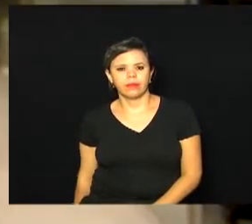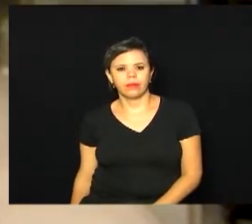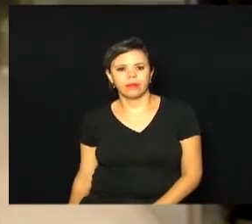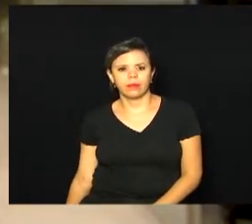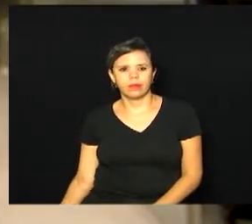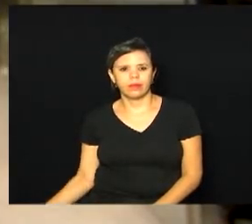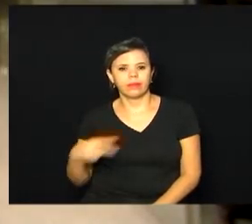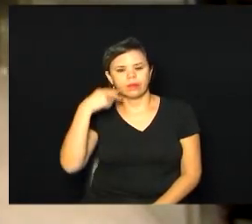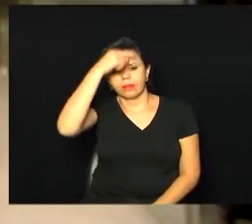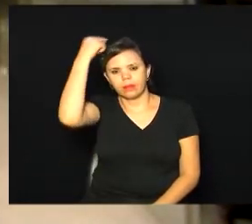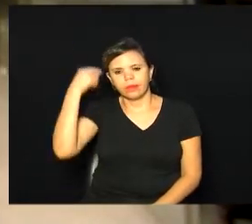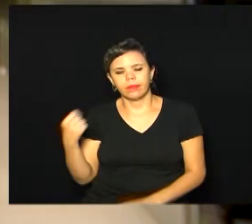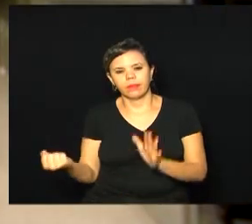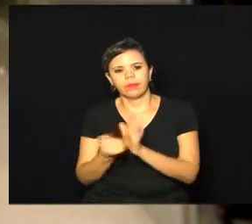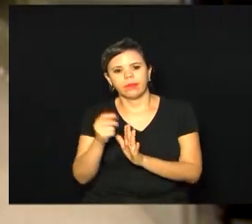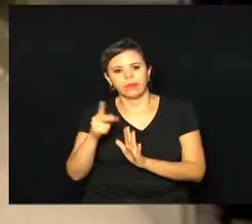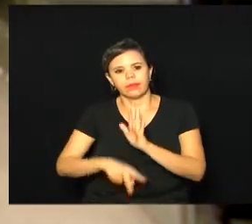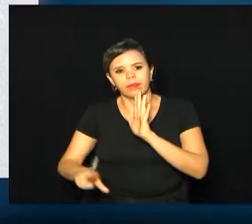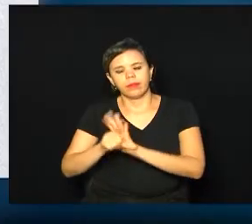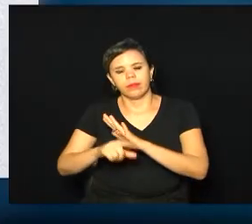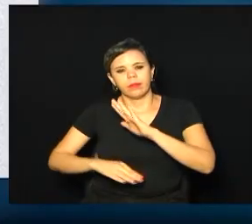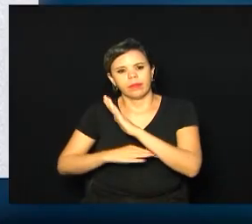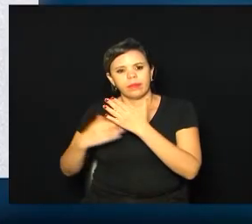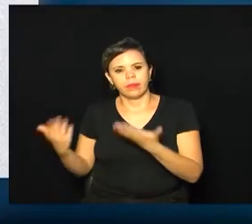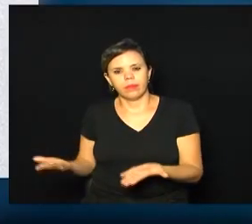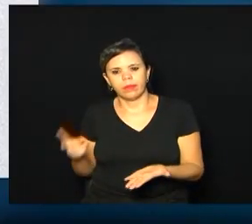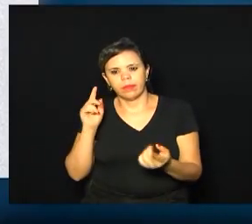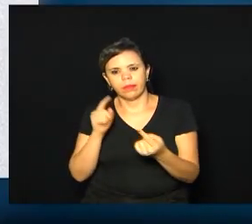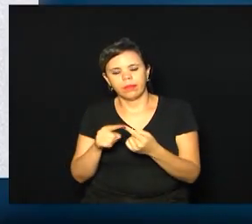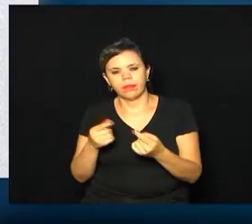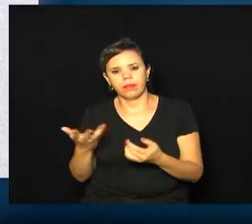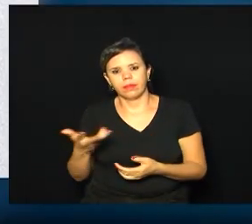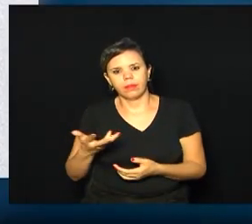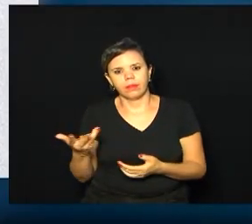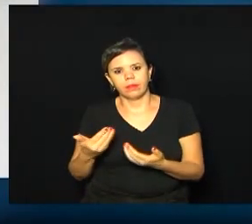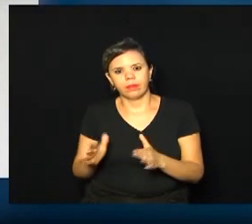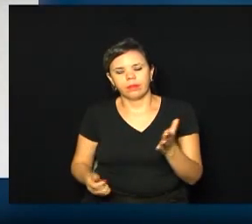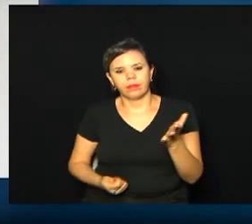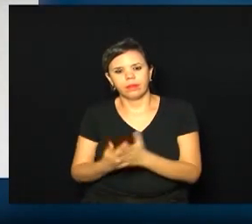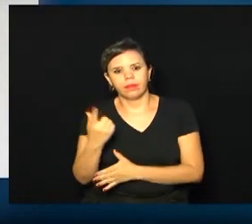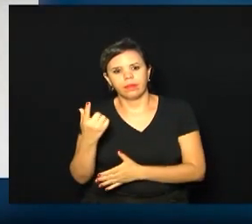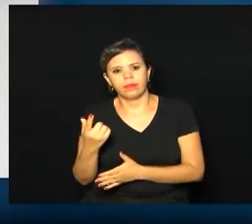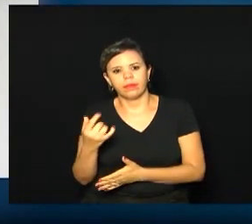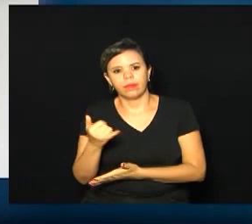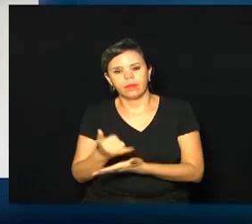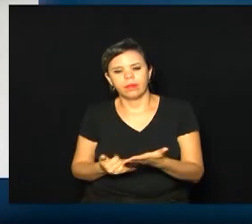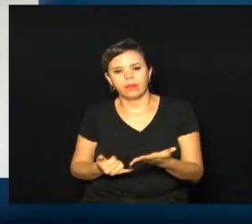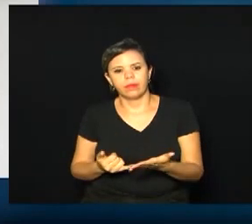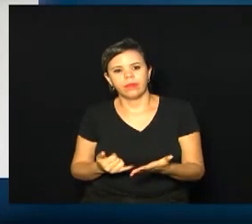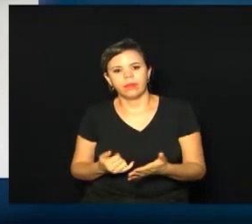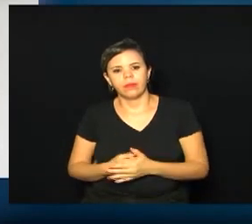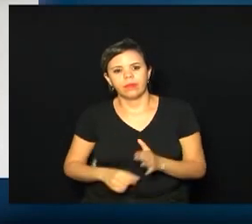O vereador Paulo Gaspar protocolou um projeto de lei na Câmara que visa desburocratizar o pagamento de tributos e